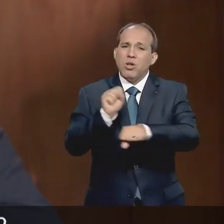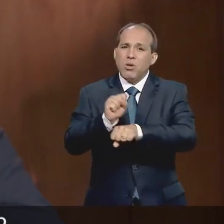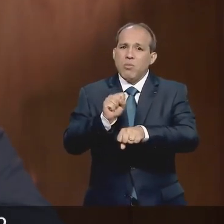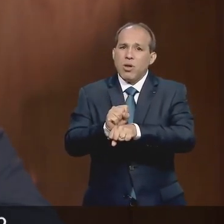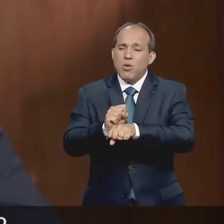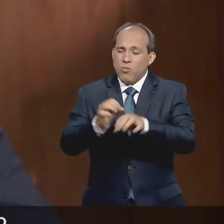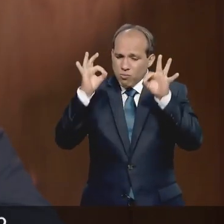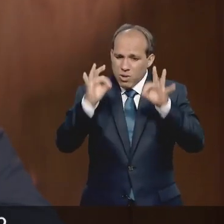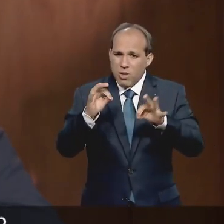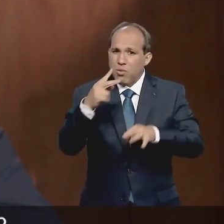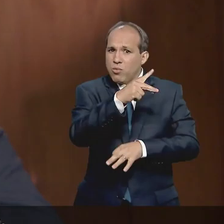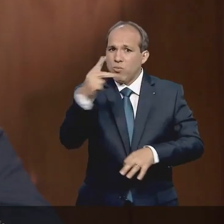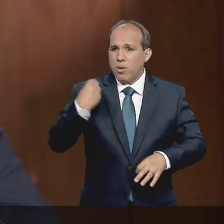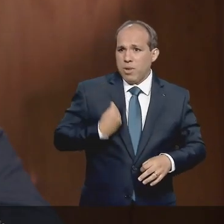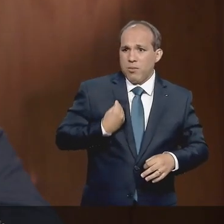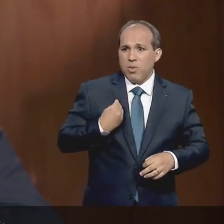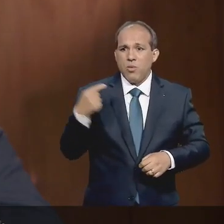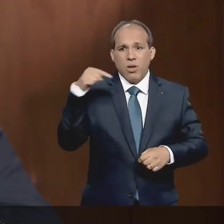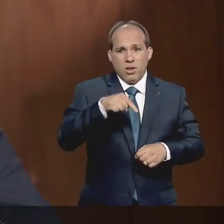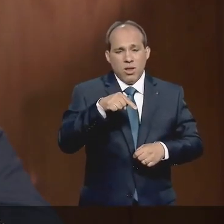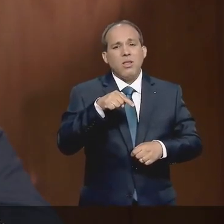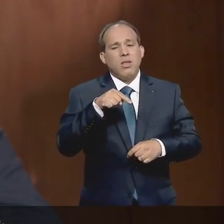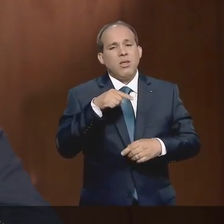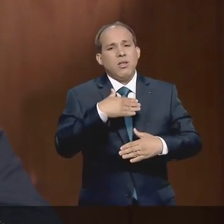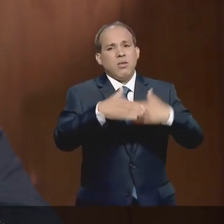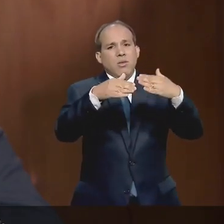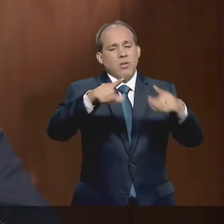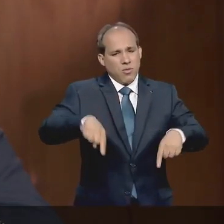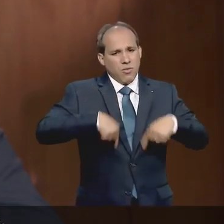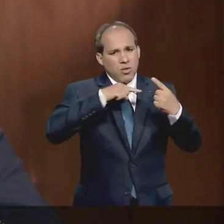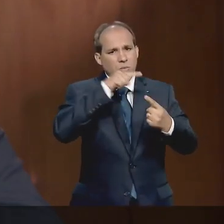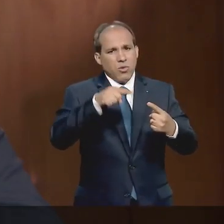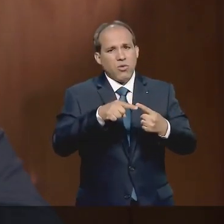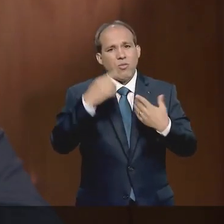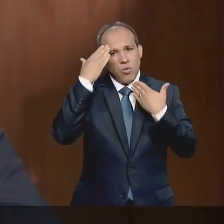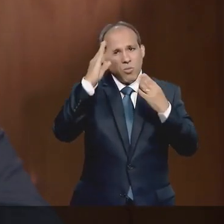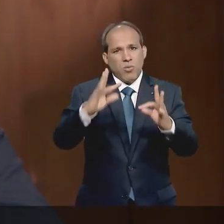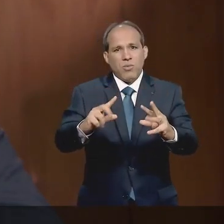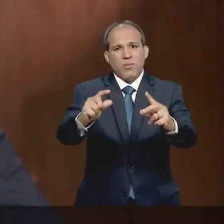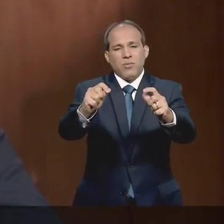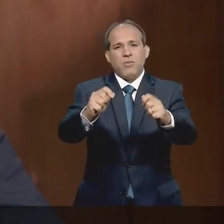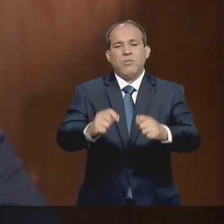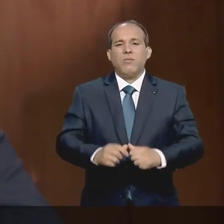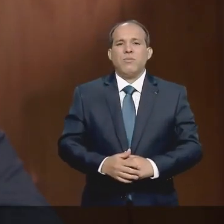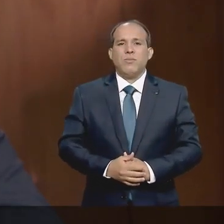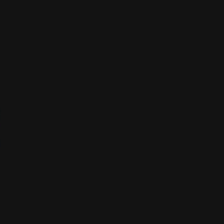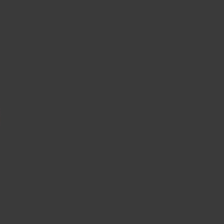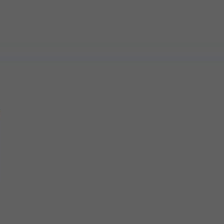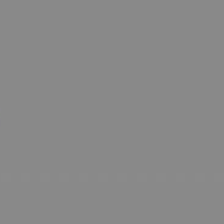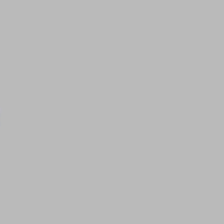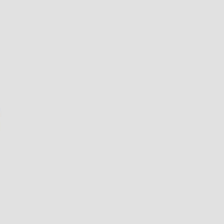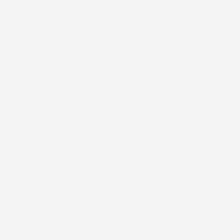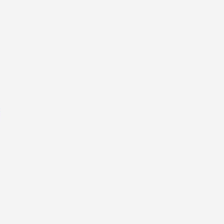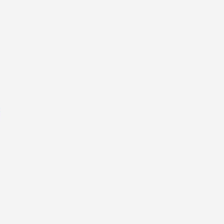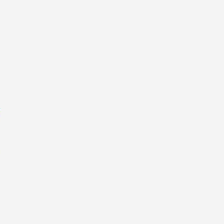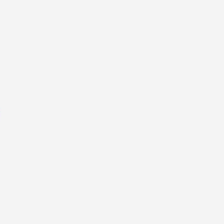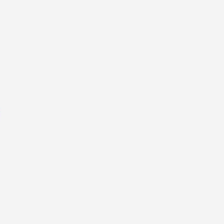espero contar com a Filho participação dos ícones nessa desafiante missão Muito obrigado a todos